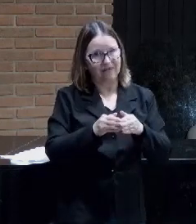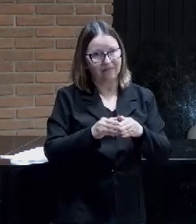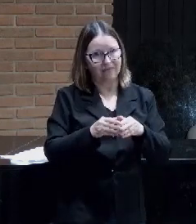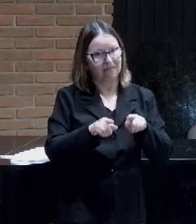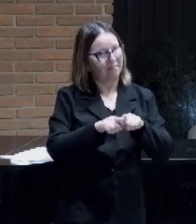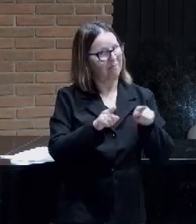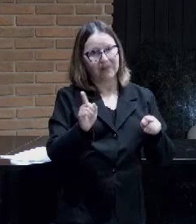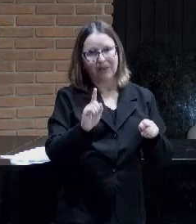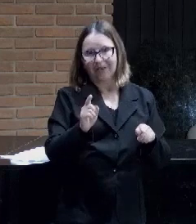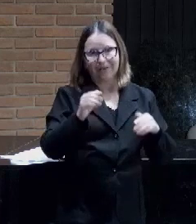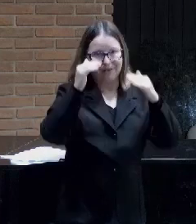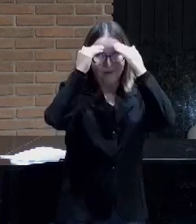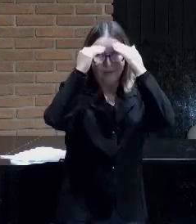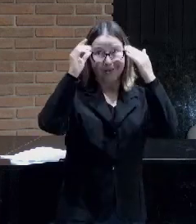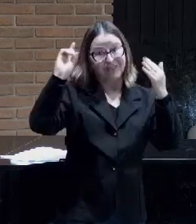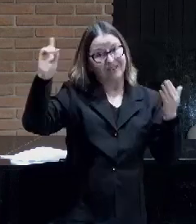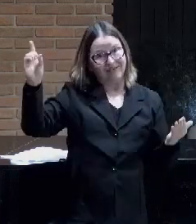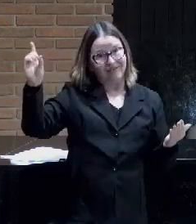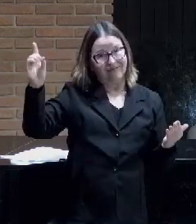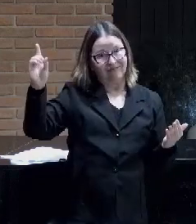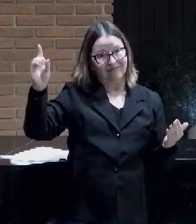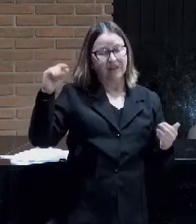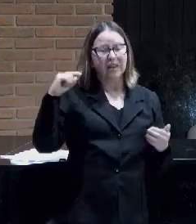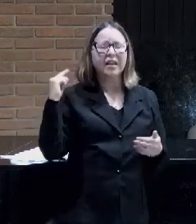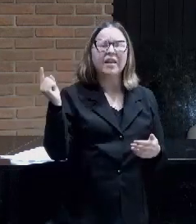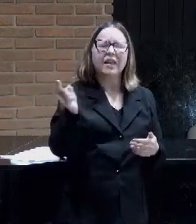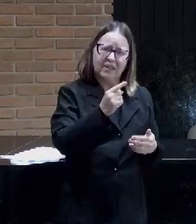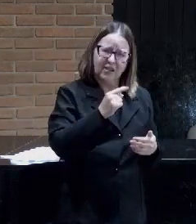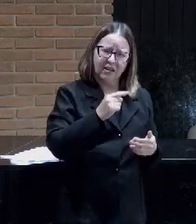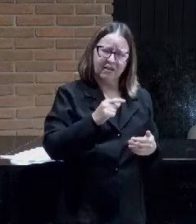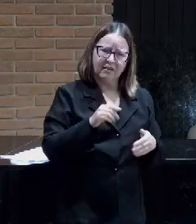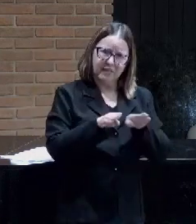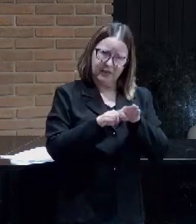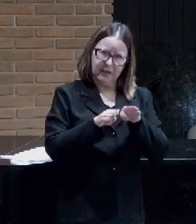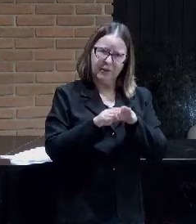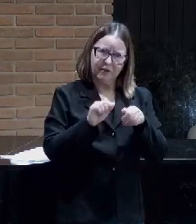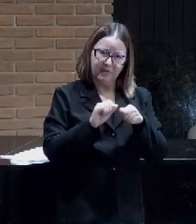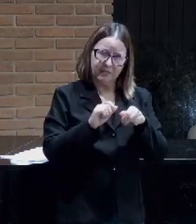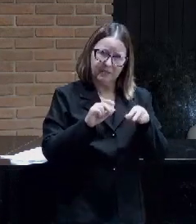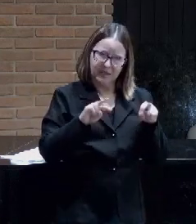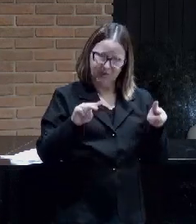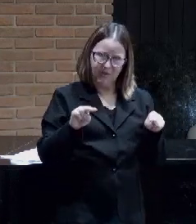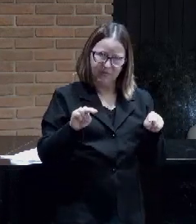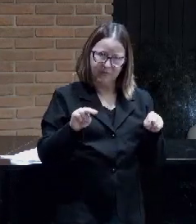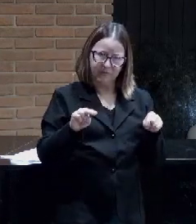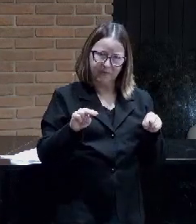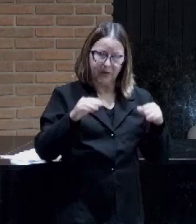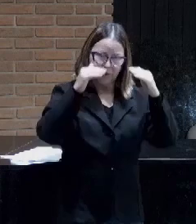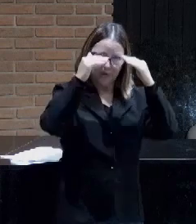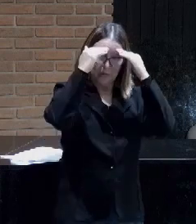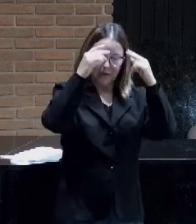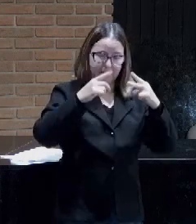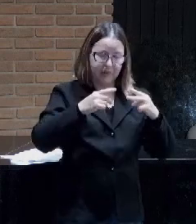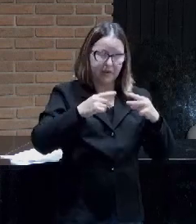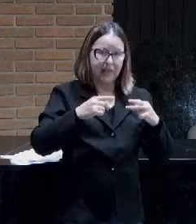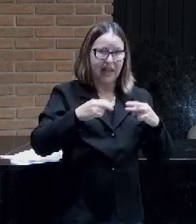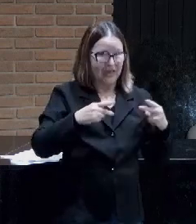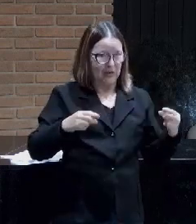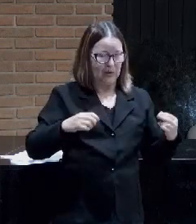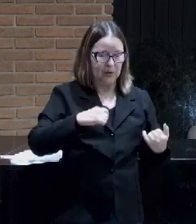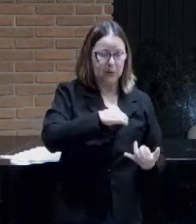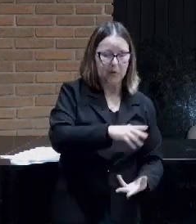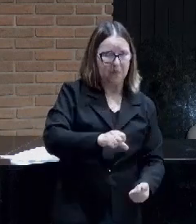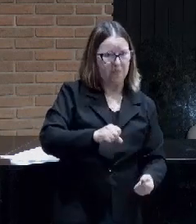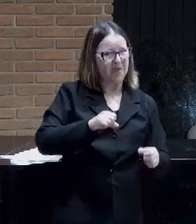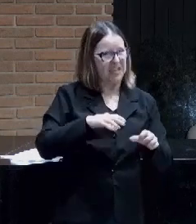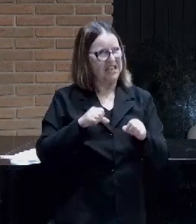forma como nós procedemos muitas vezes? Nós obedecemos aquilo que o mundo nos ensina, a gente faz aquilo que o mundo nos estimula, comemos as